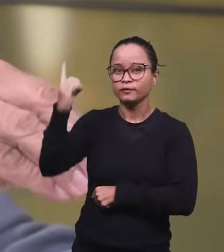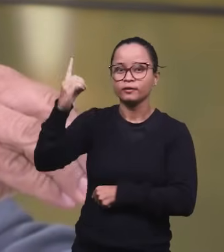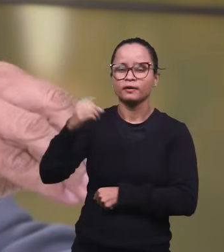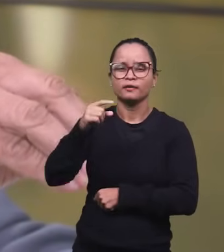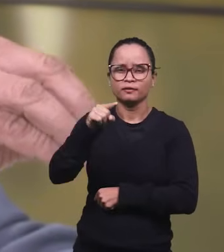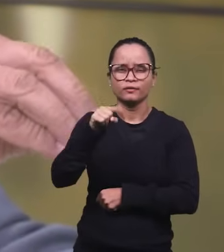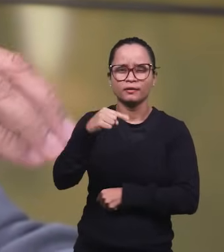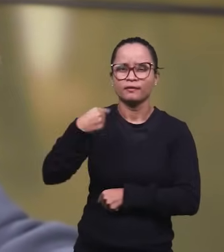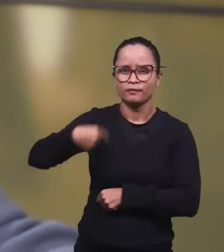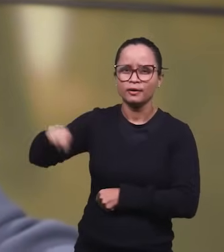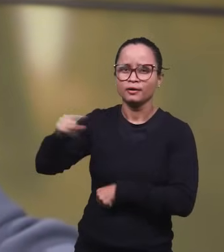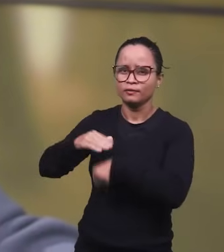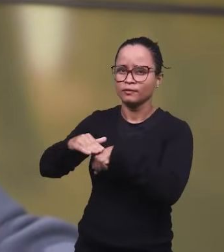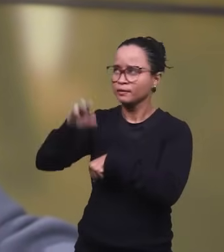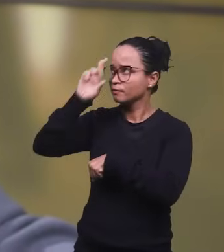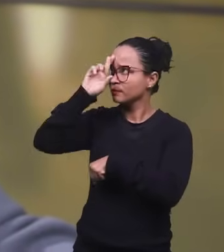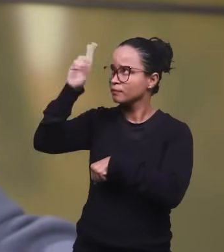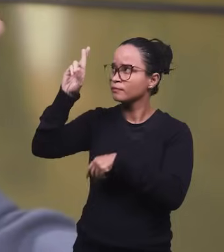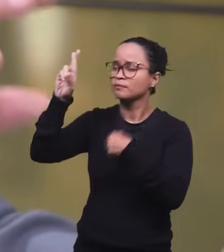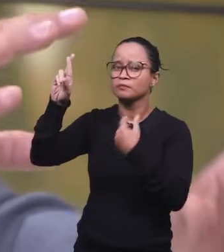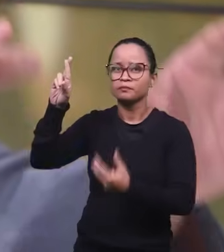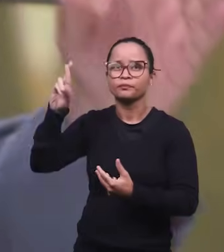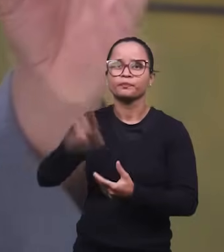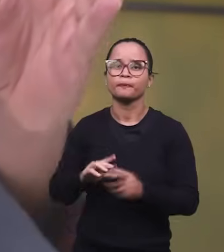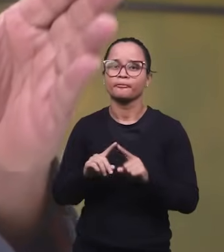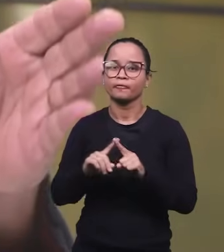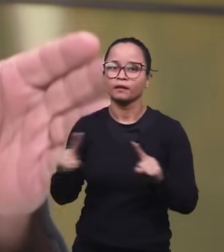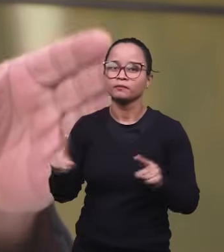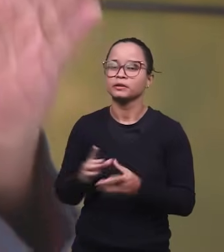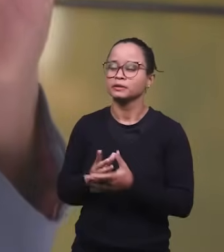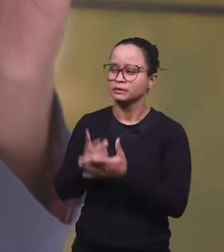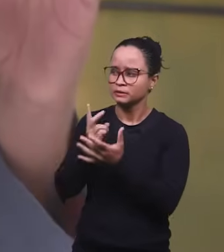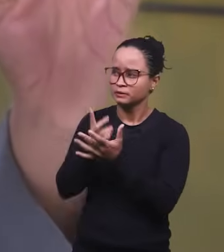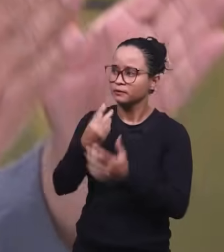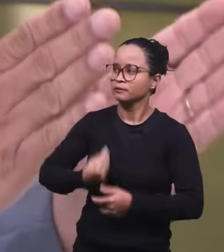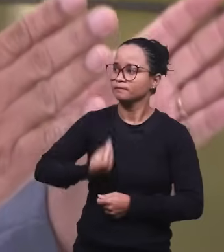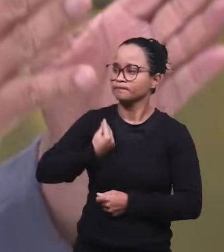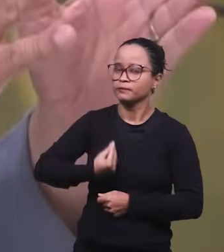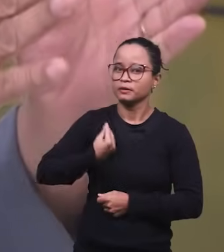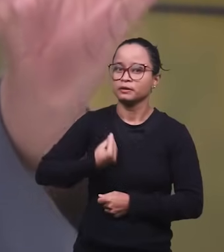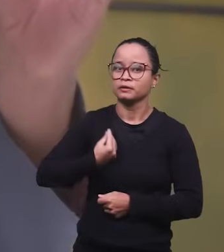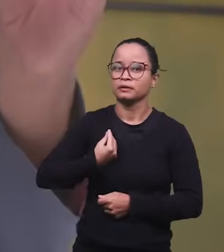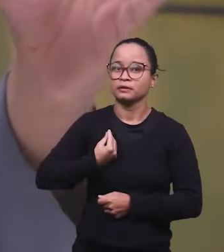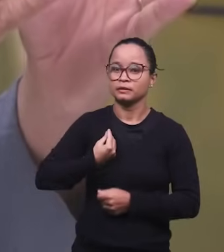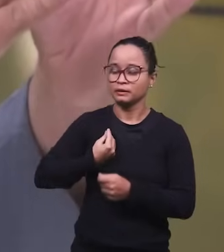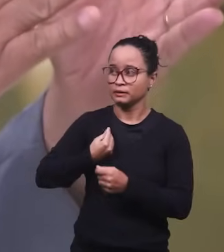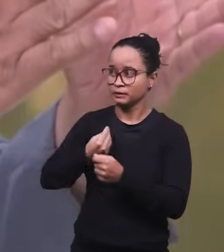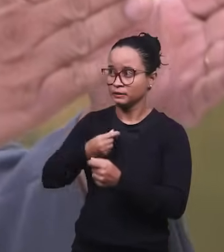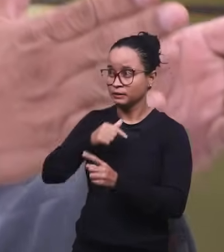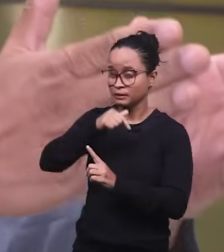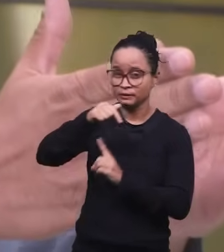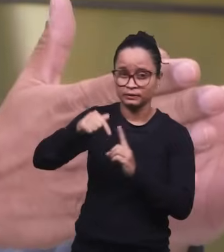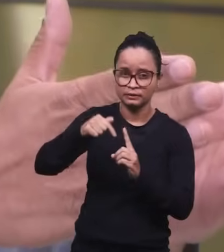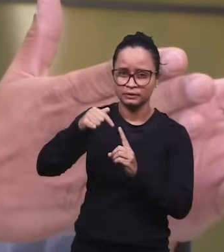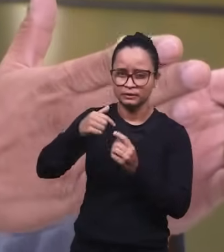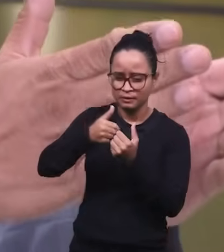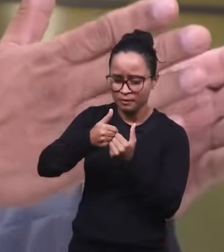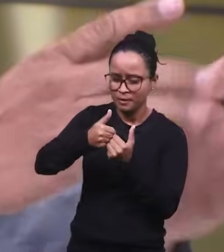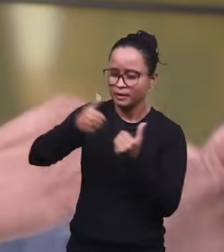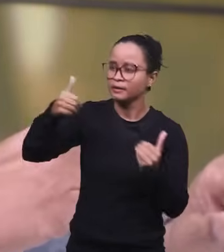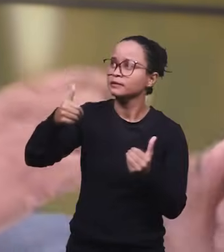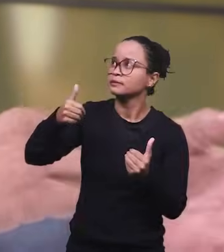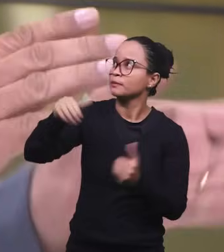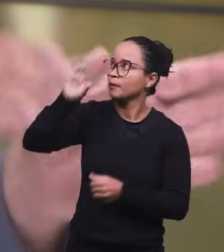do Senhor, né? Não deixe, né? Consentiu, não deixe, mas segue a sua vida de santificação ao Senhor,